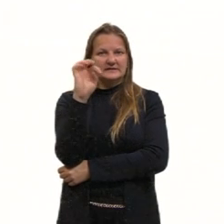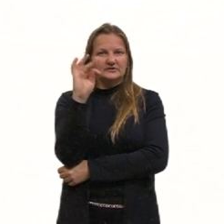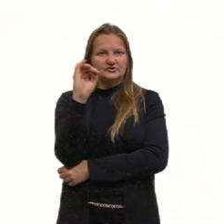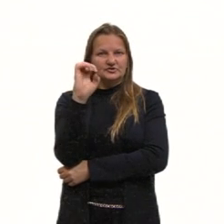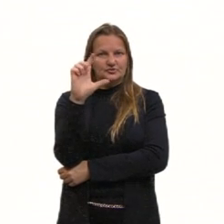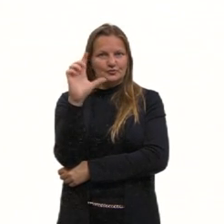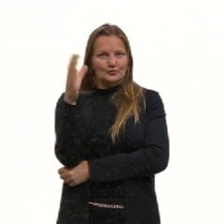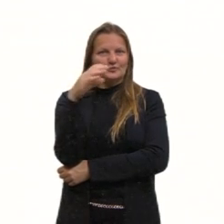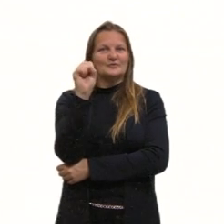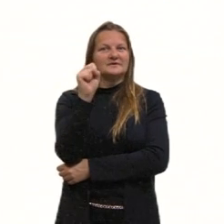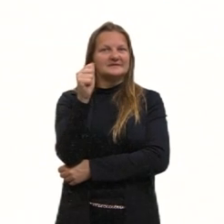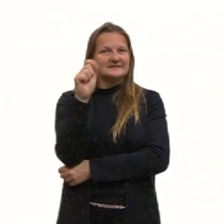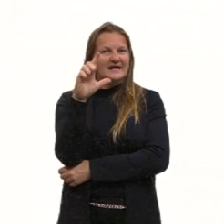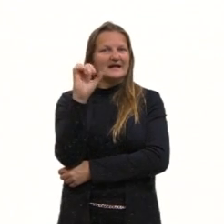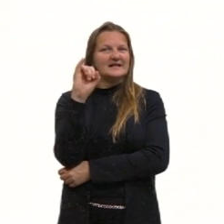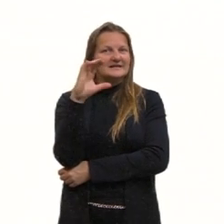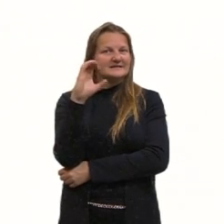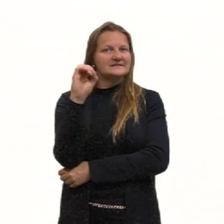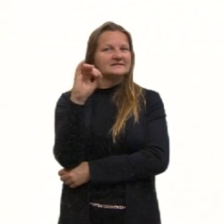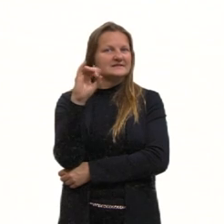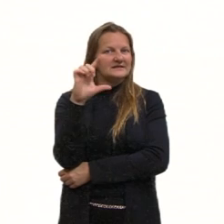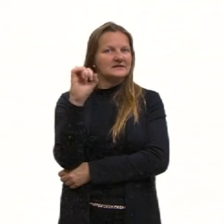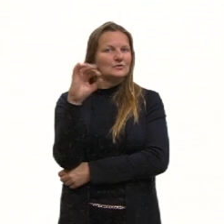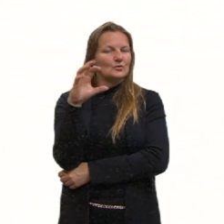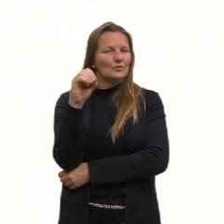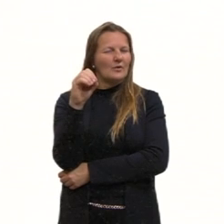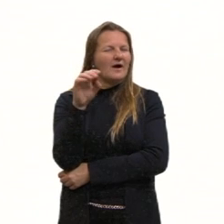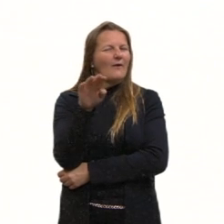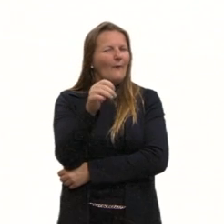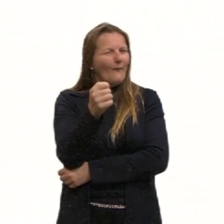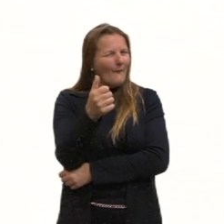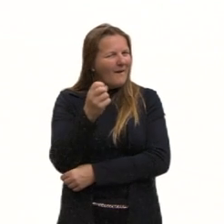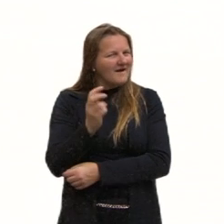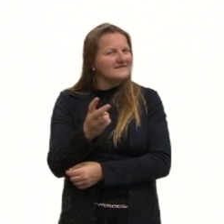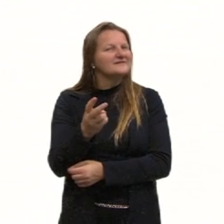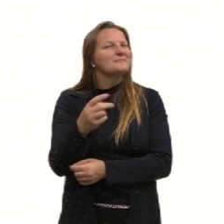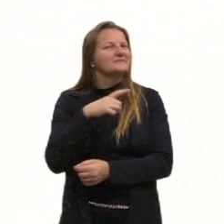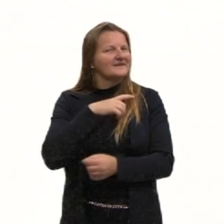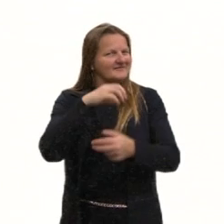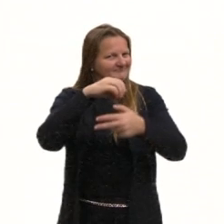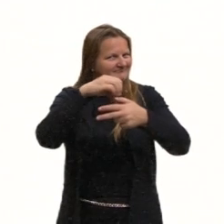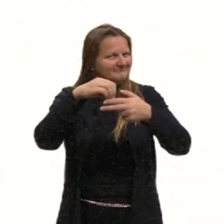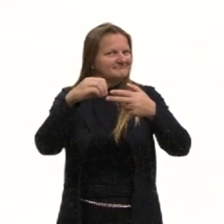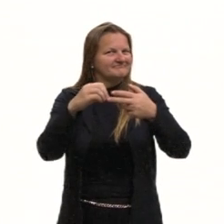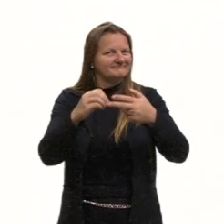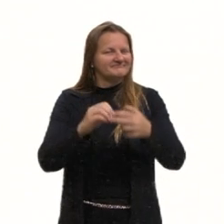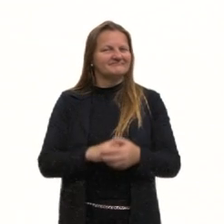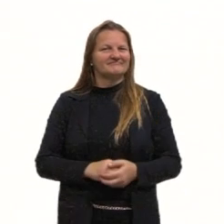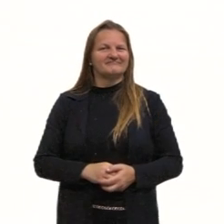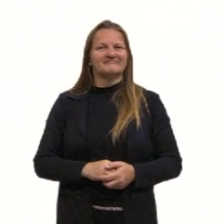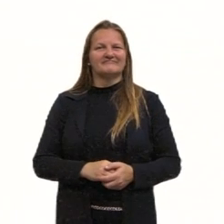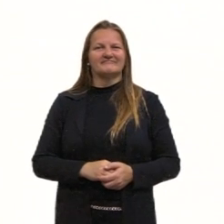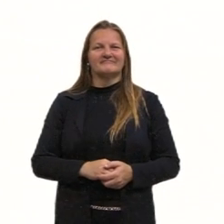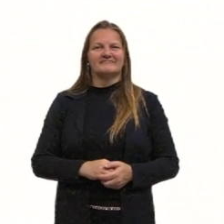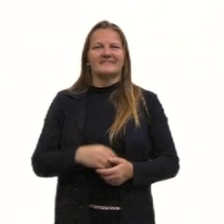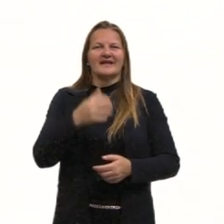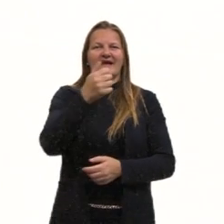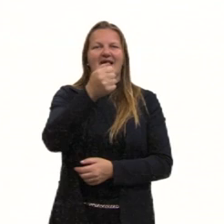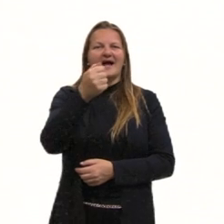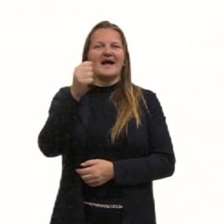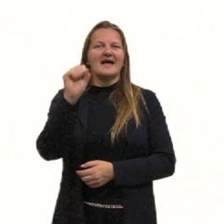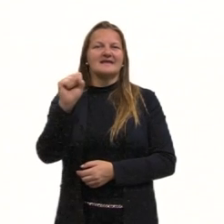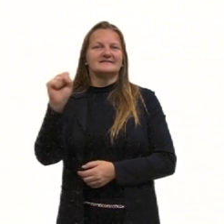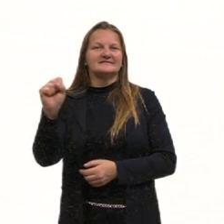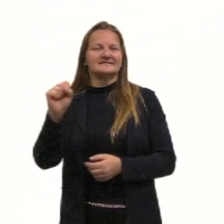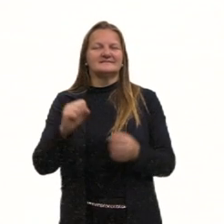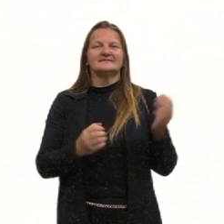vira e mexe ele aparece nas questões do Enem então um técnico analisou um lote de